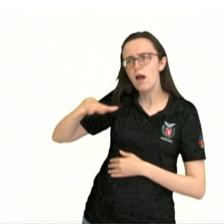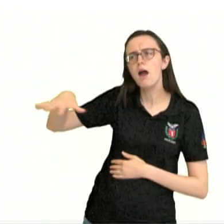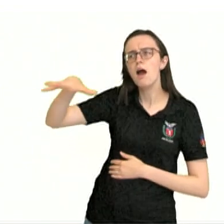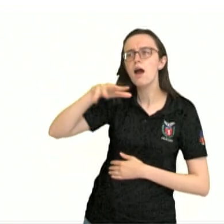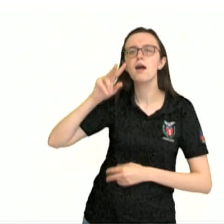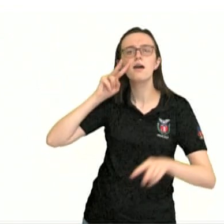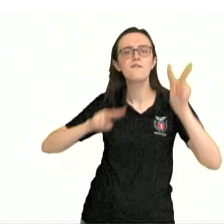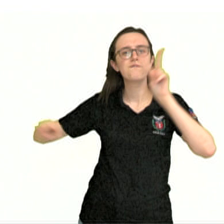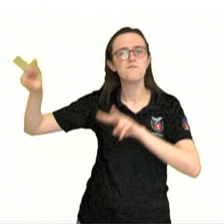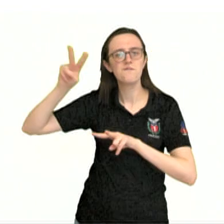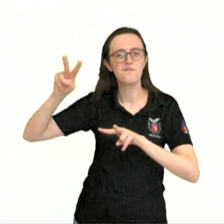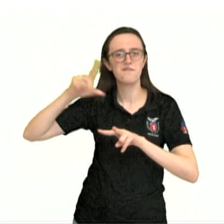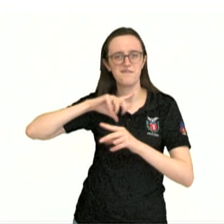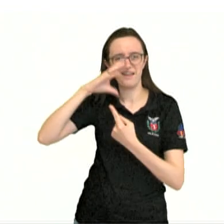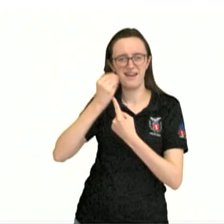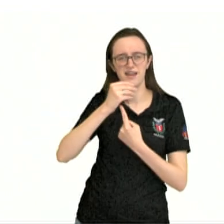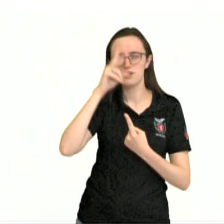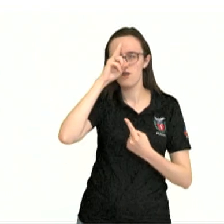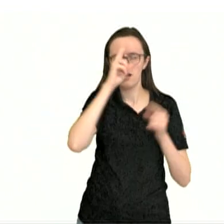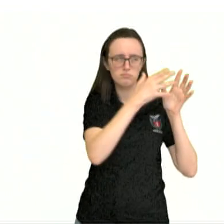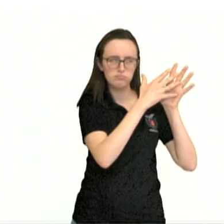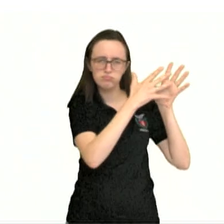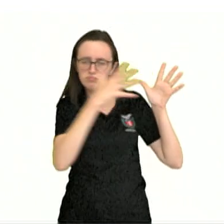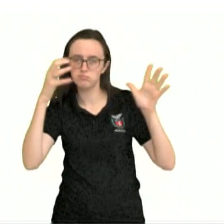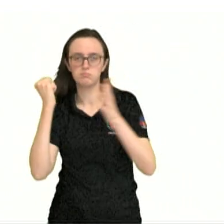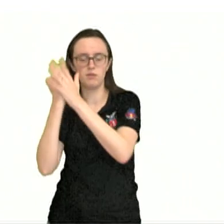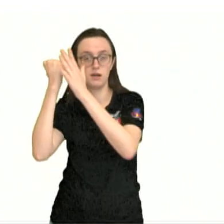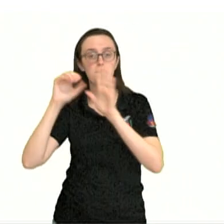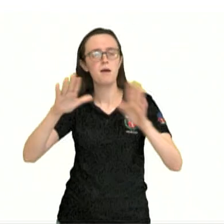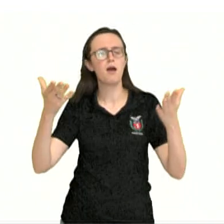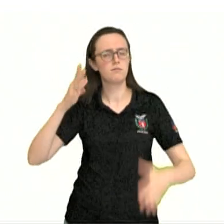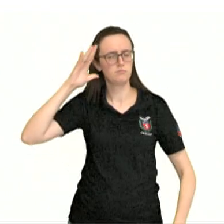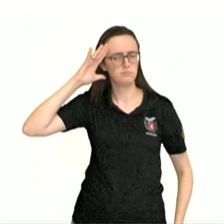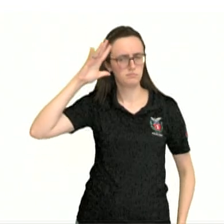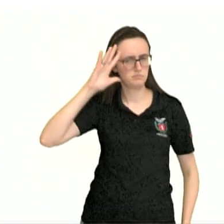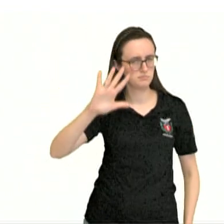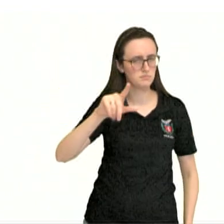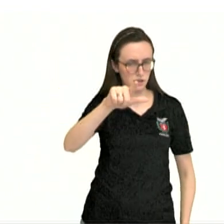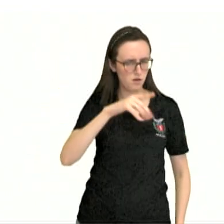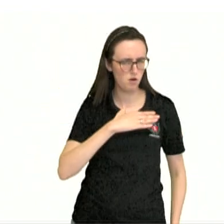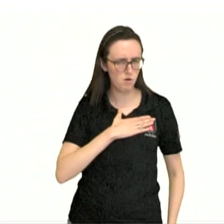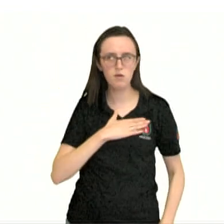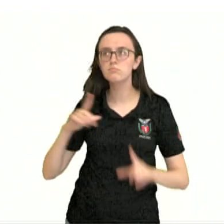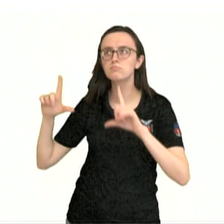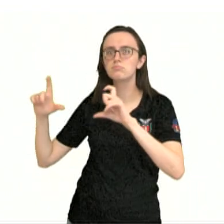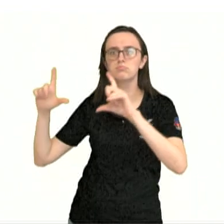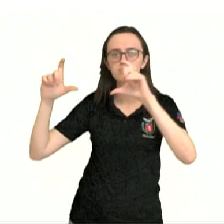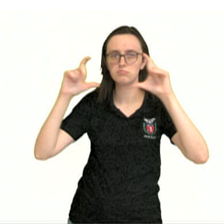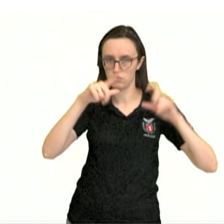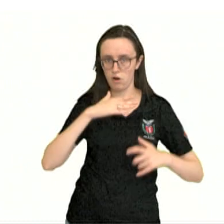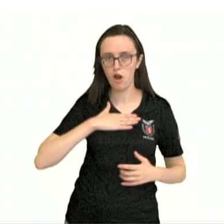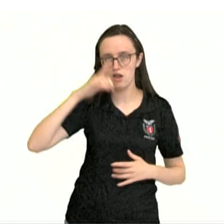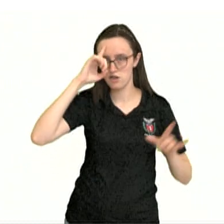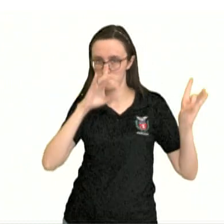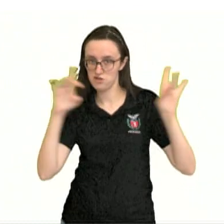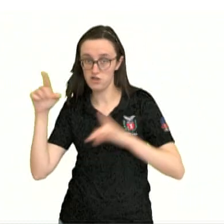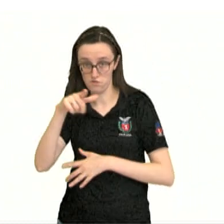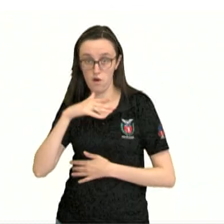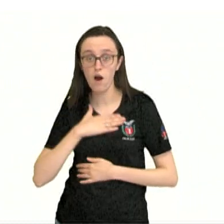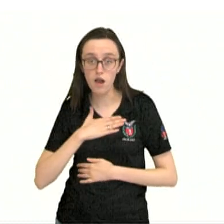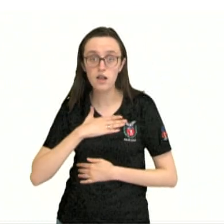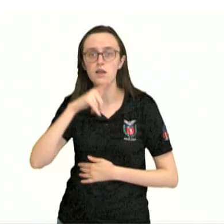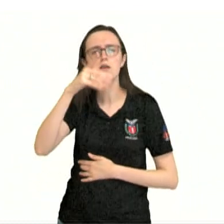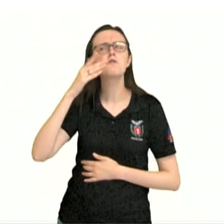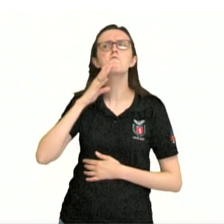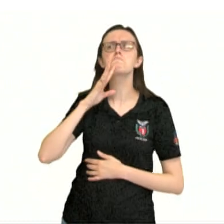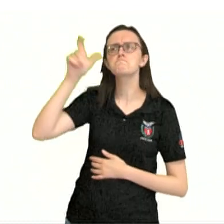artes visuais ao longo da história. Pense um pouco. Você gosta de tirar fotografias no seu dia a dia? Você conhece